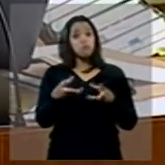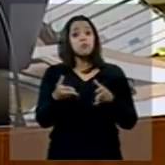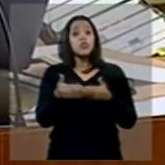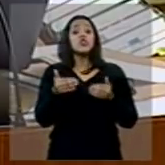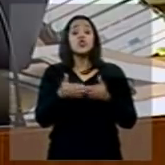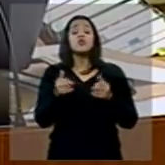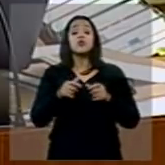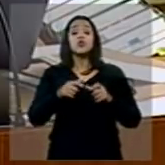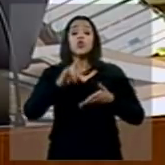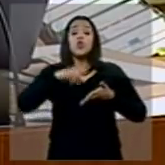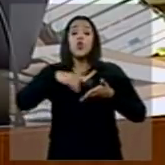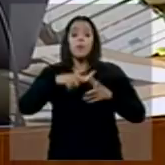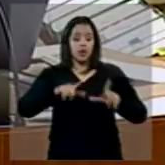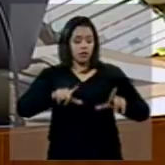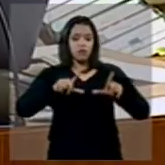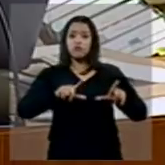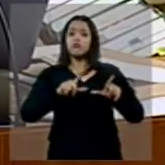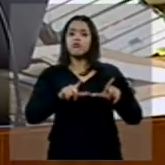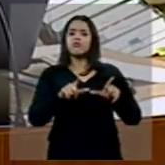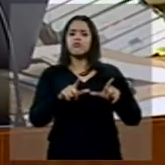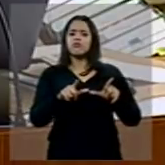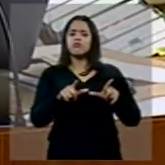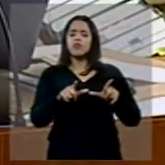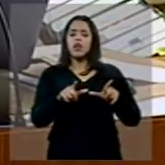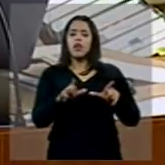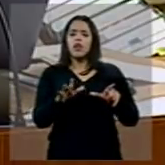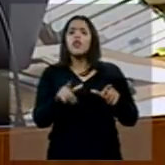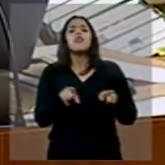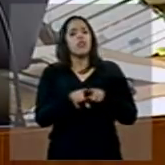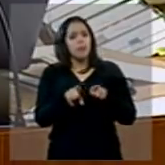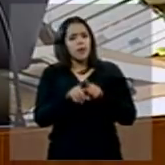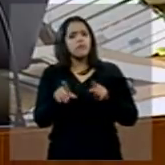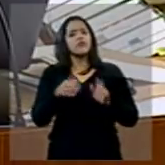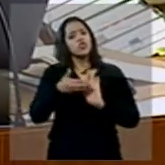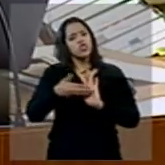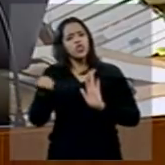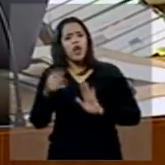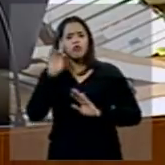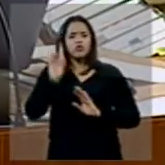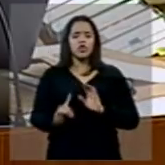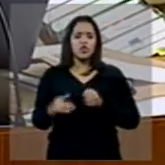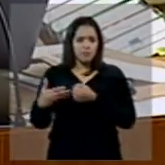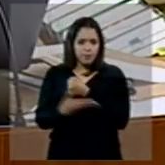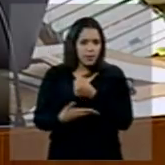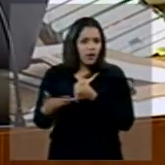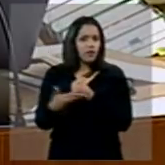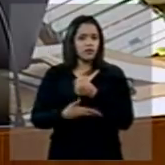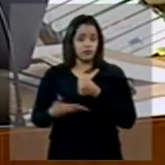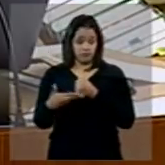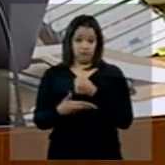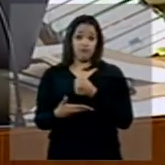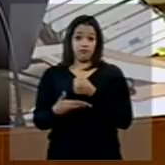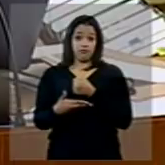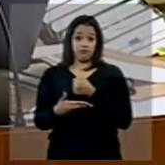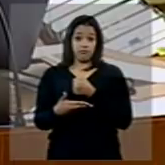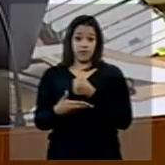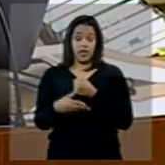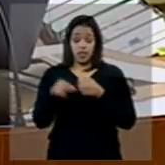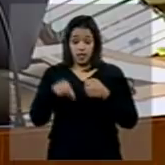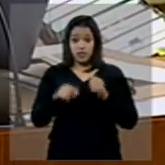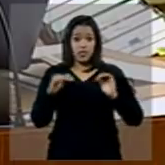intimação do condutor. Quem dirá para suprimir um direito fundamental deste porte, deste